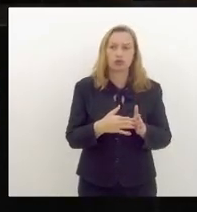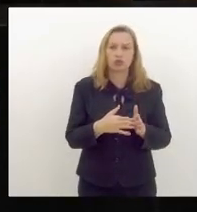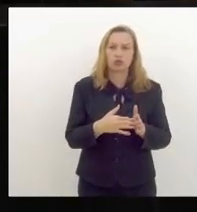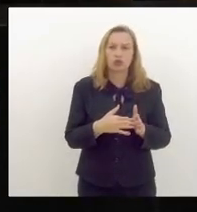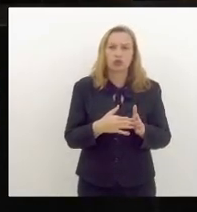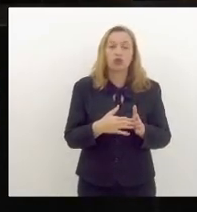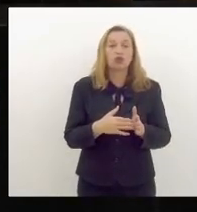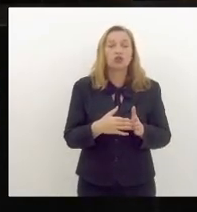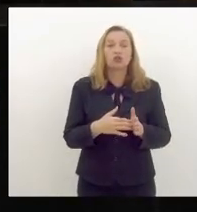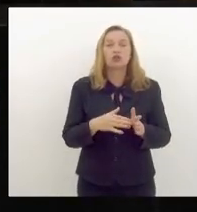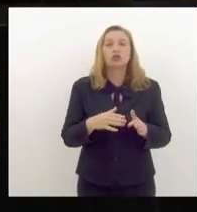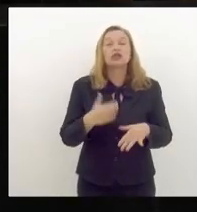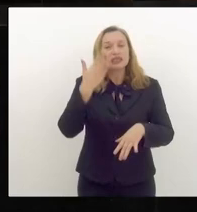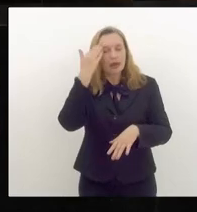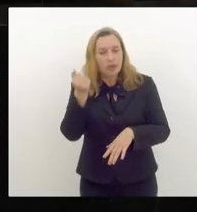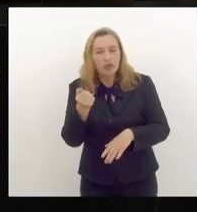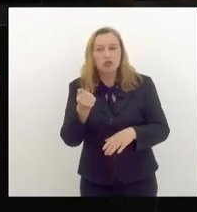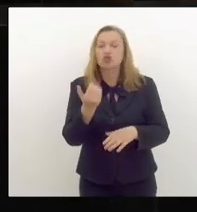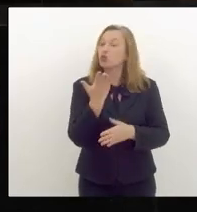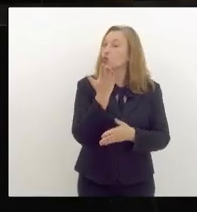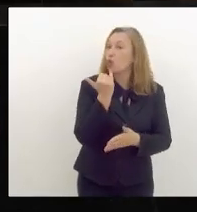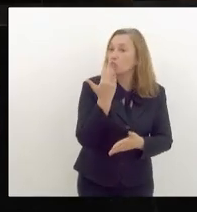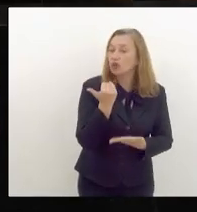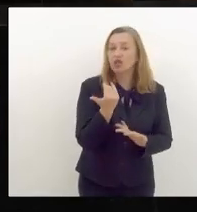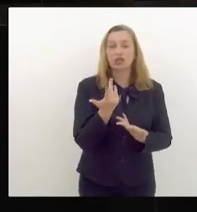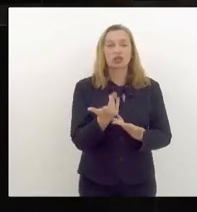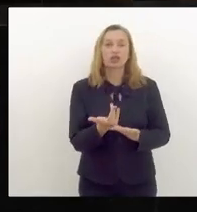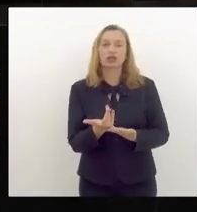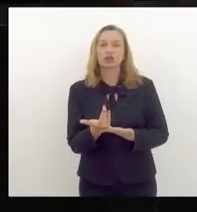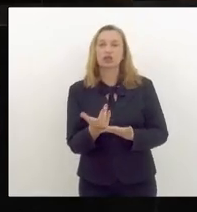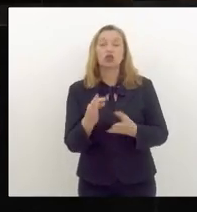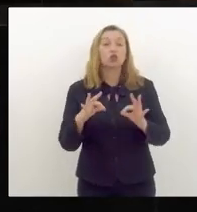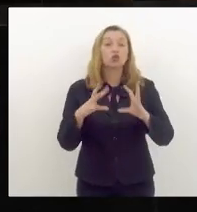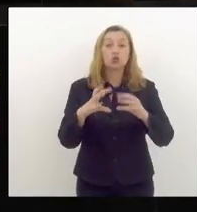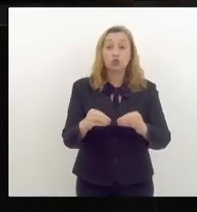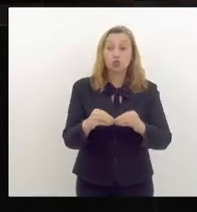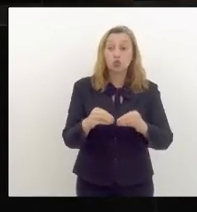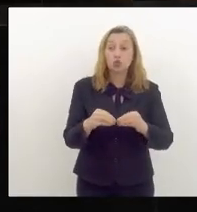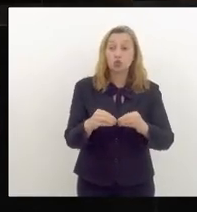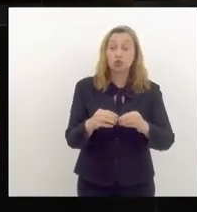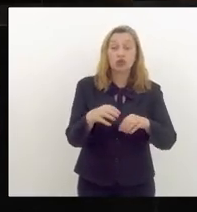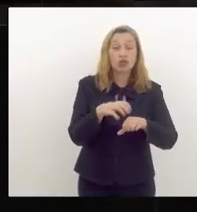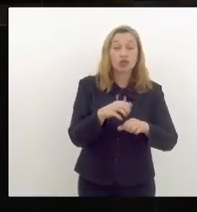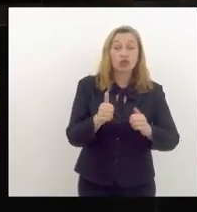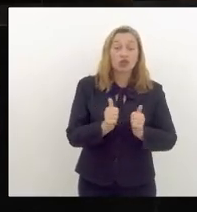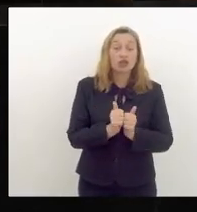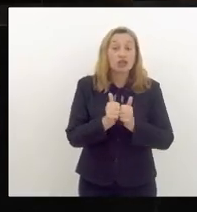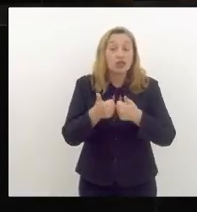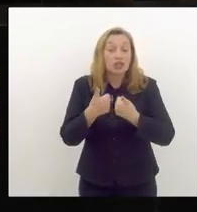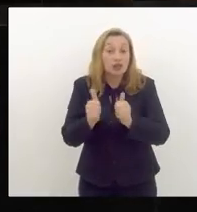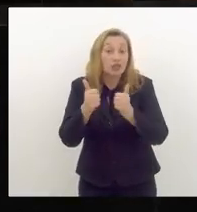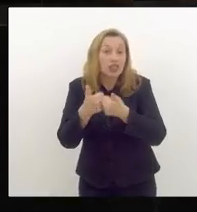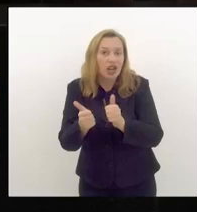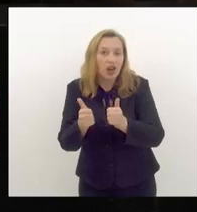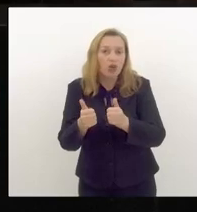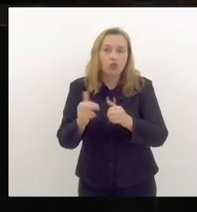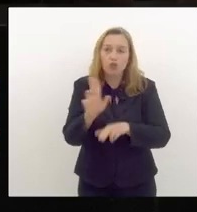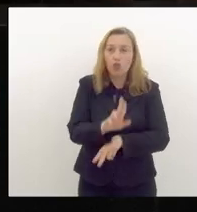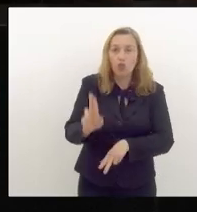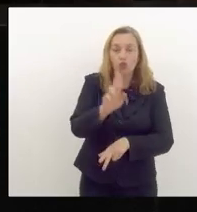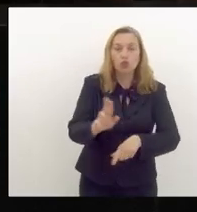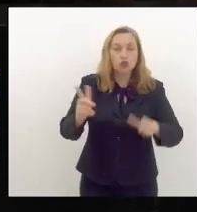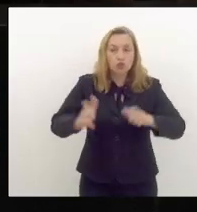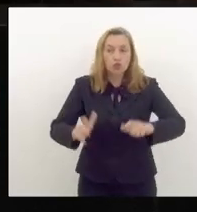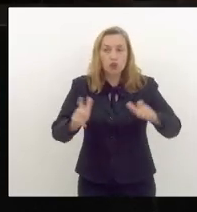é porque todos sabe que alimenta os gêneros insumos passa o nossas rodovias sob concessão o